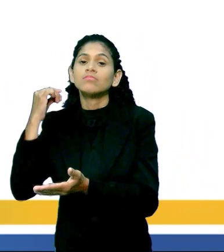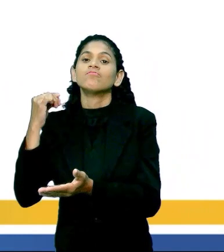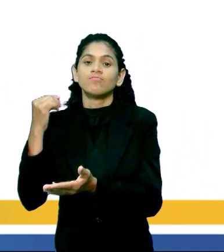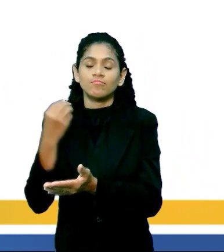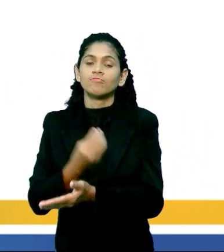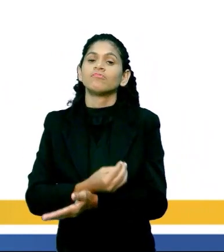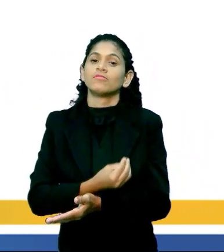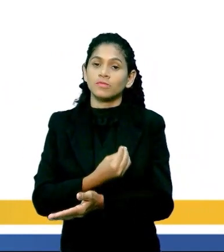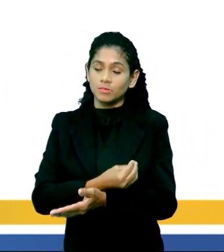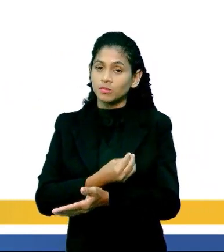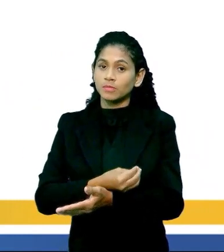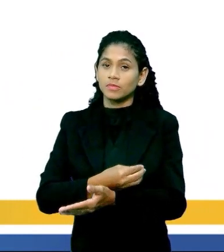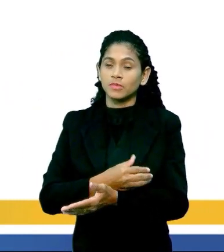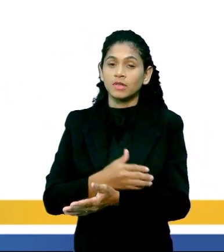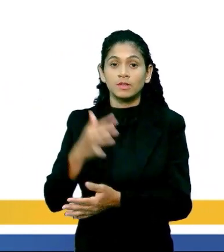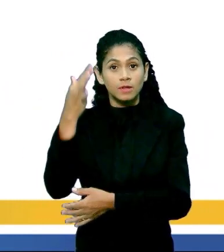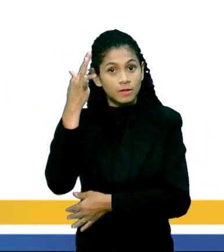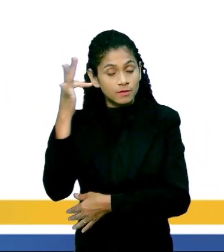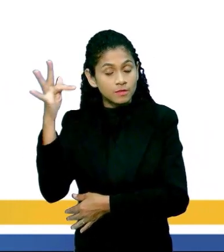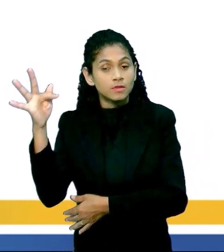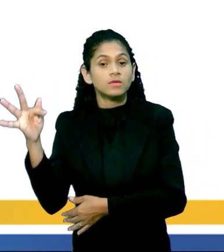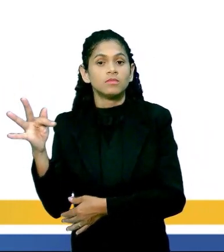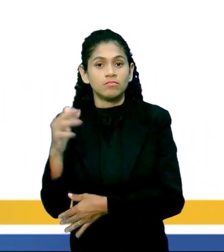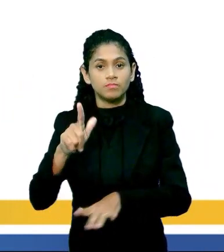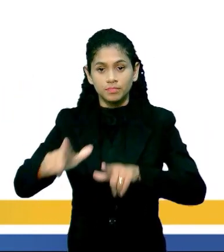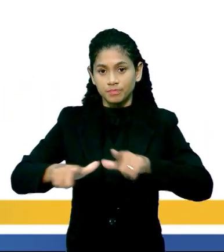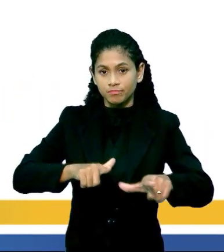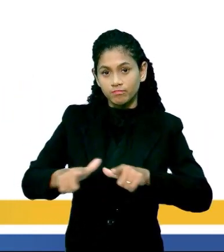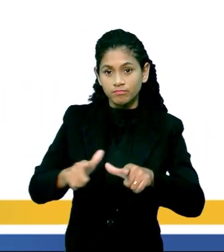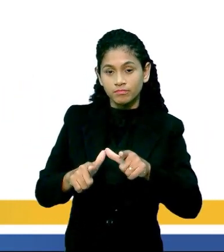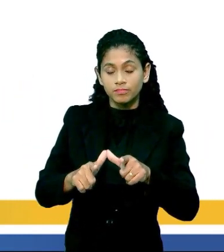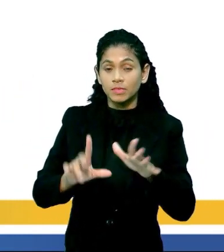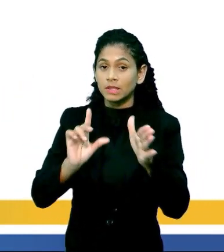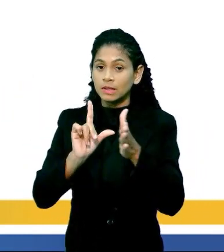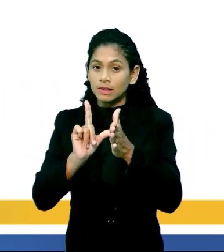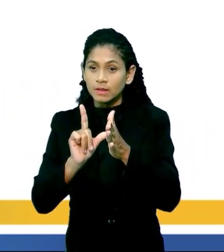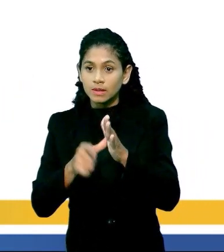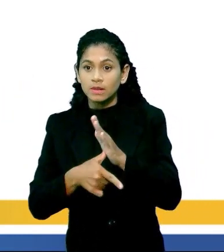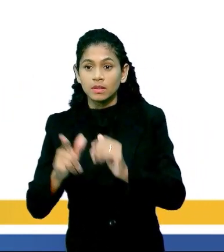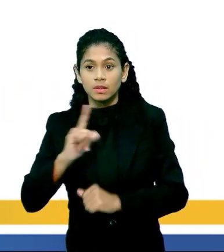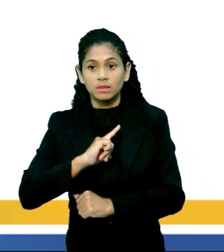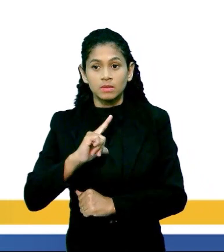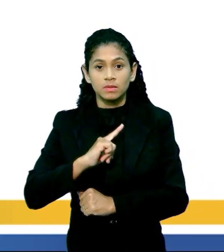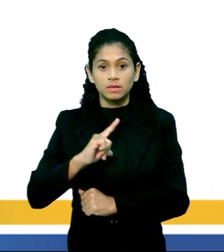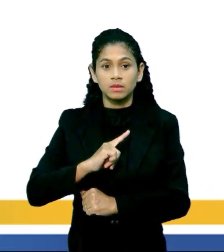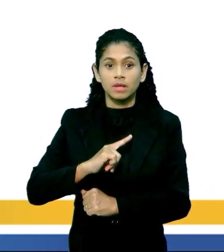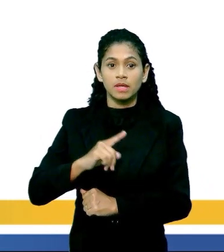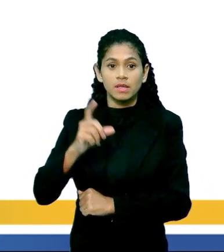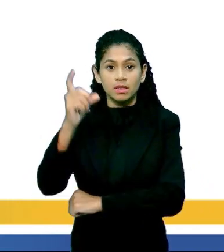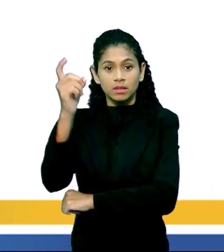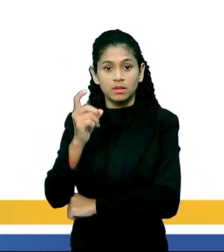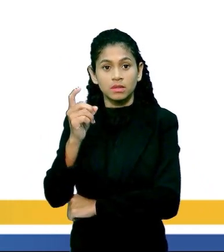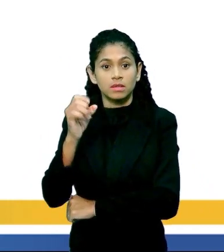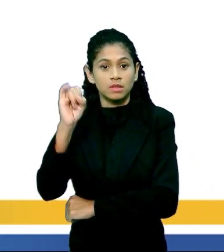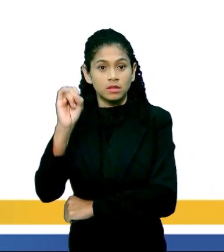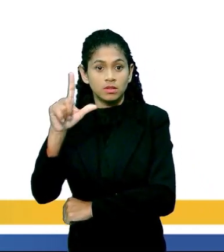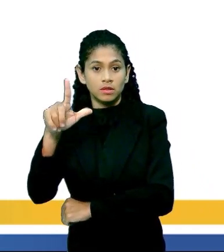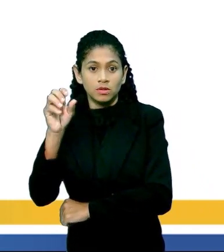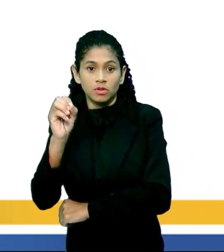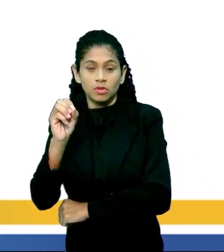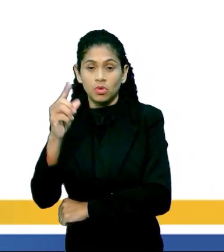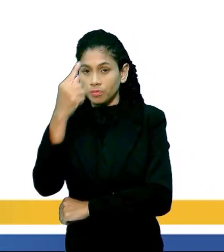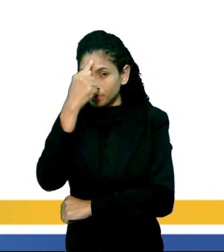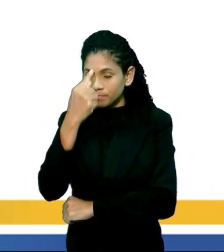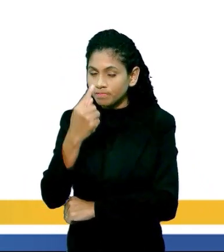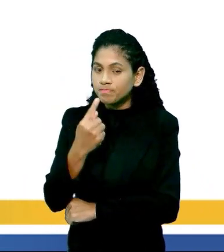do trabalho. A outra etapa é a confecção da xilogravura para a capa do cordel. As xilogravuras são